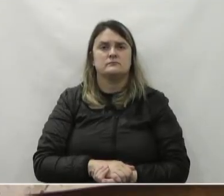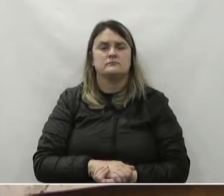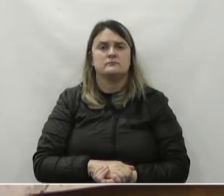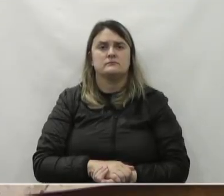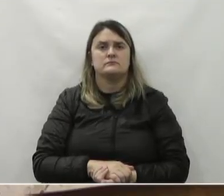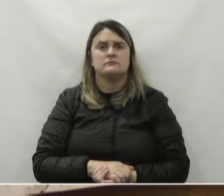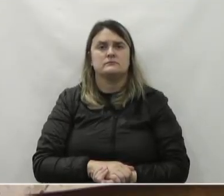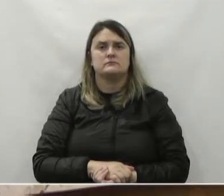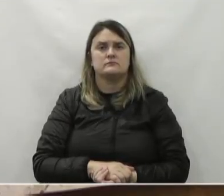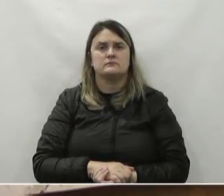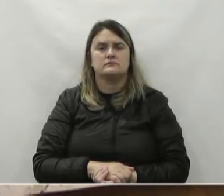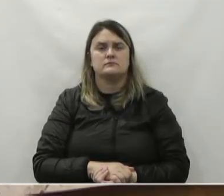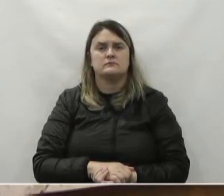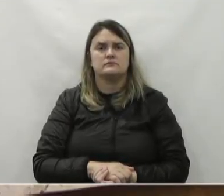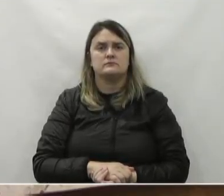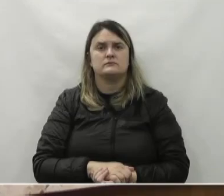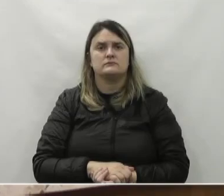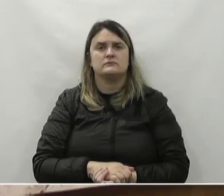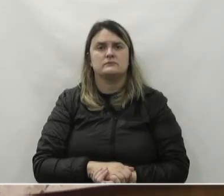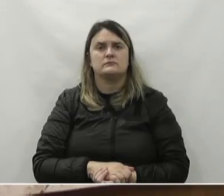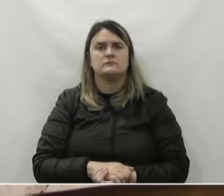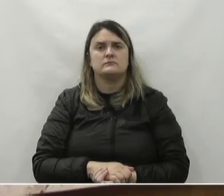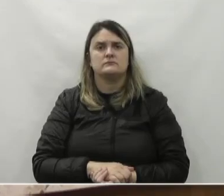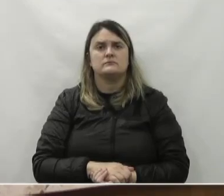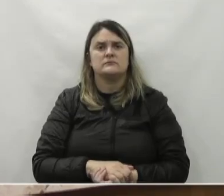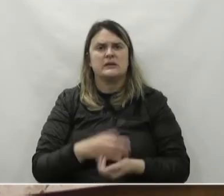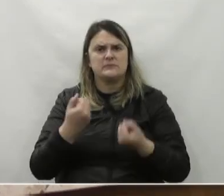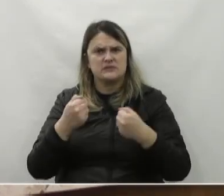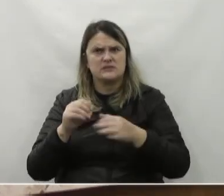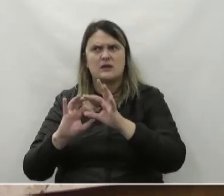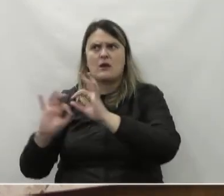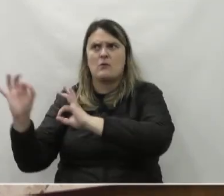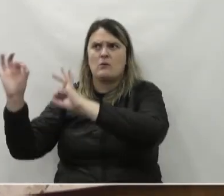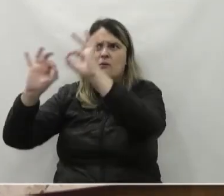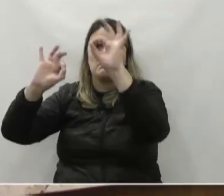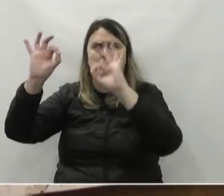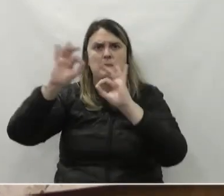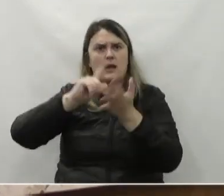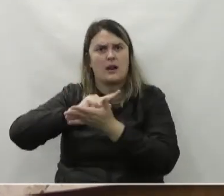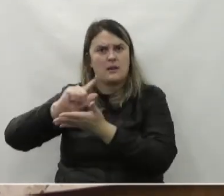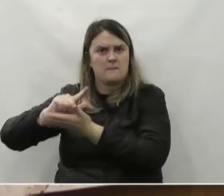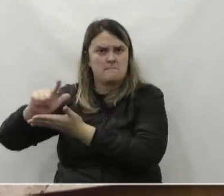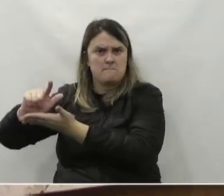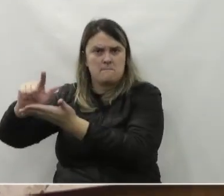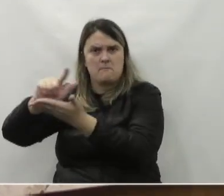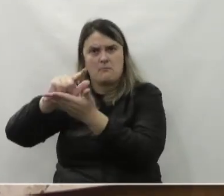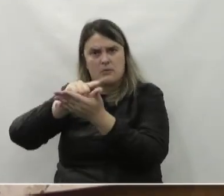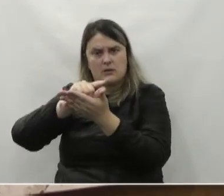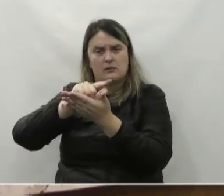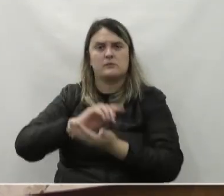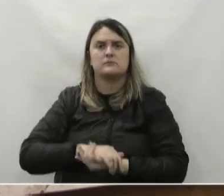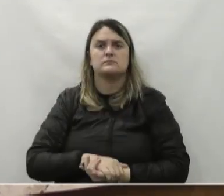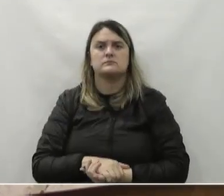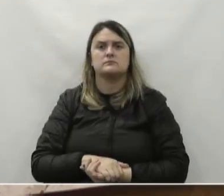temos que colocar uma parte estética ali dentro, uma beleza dentro daquele cemitério,